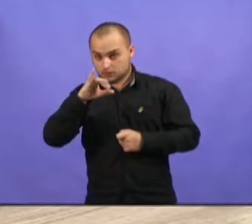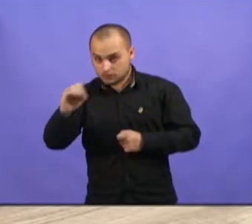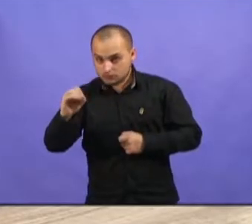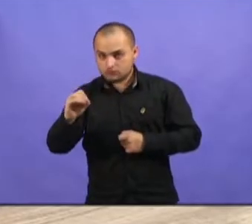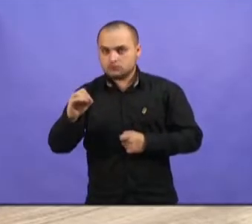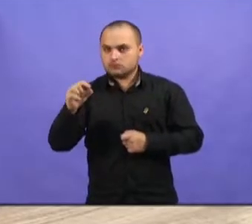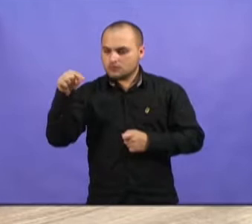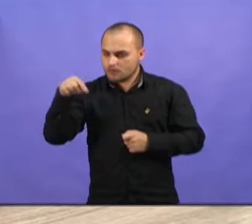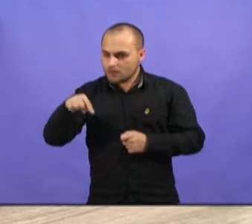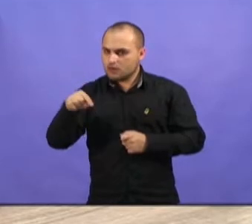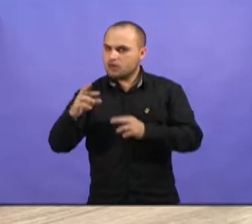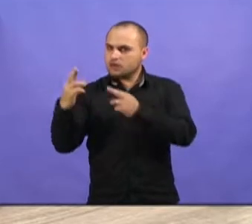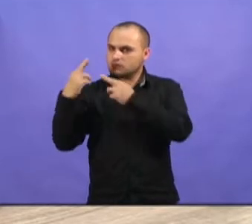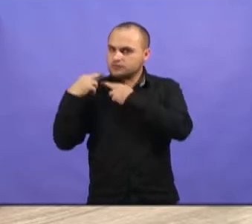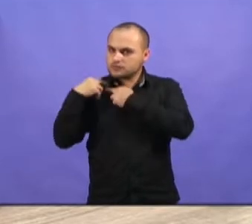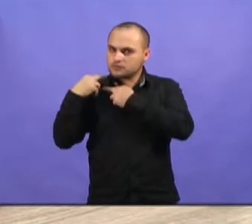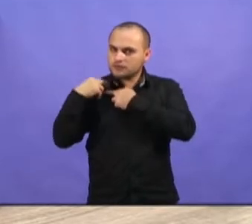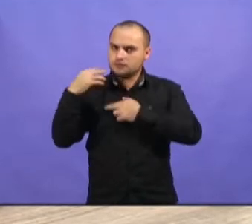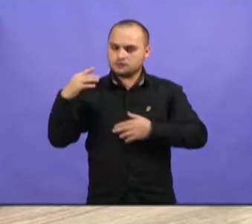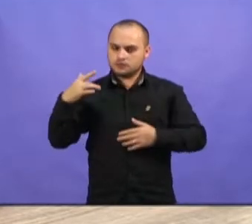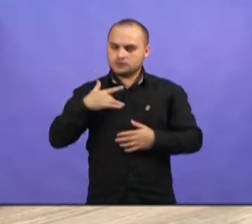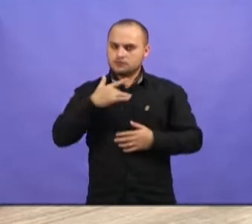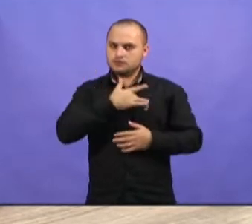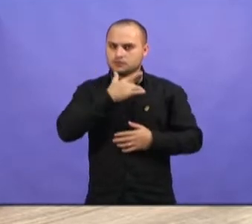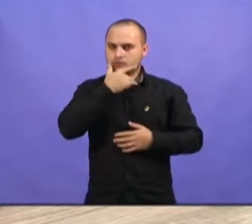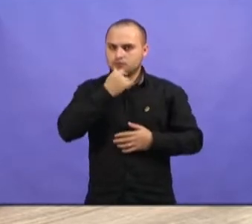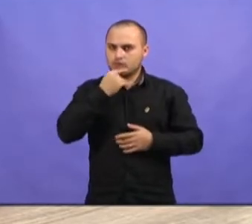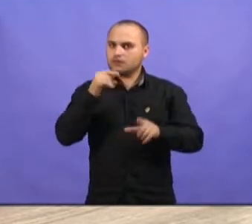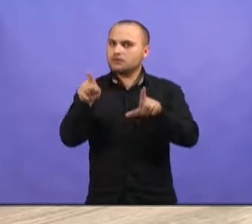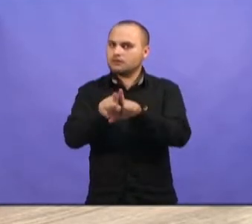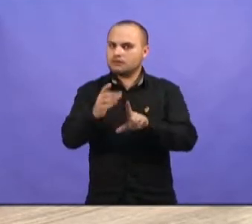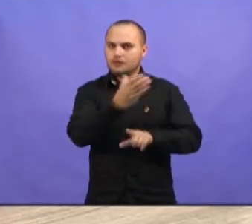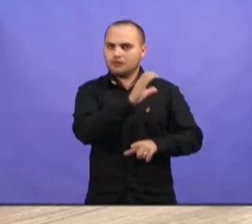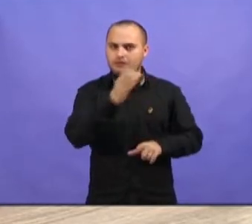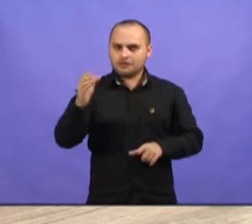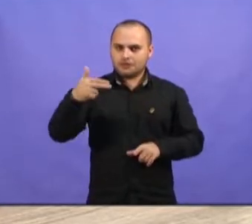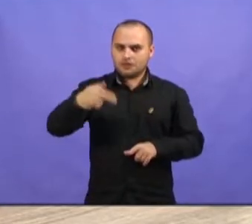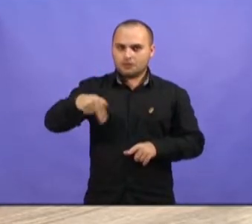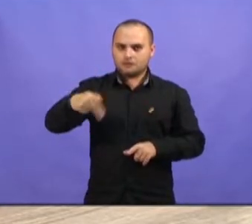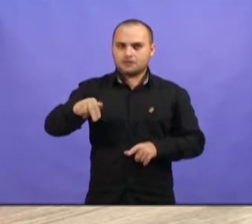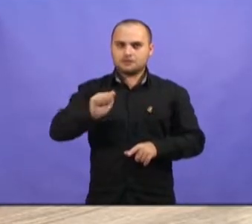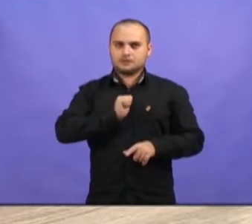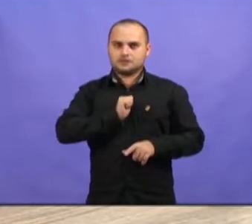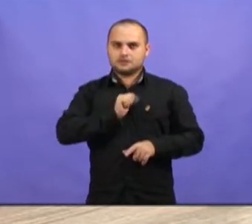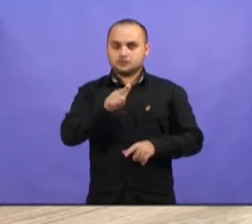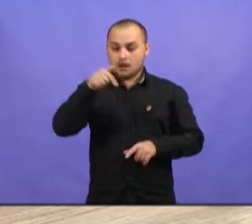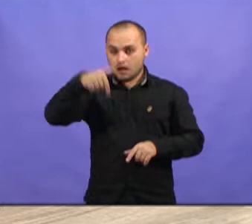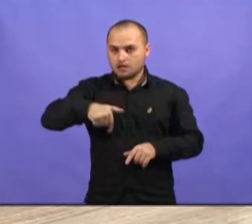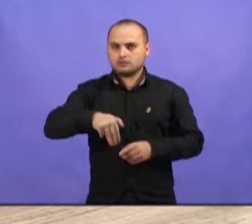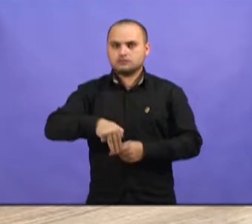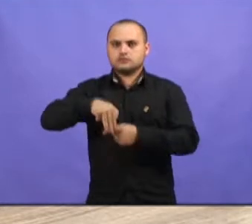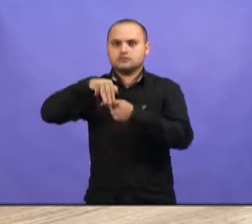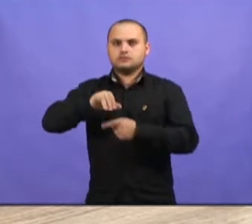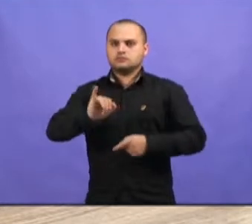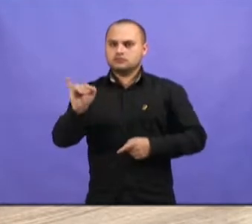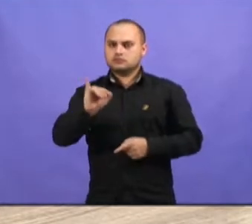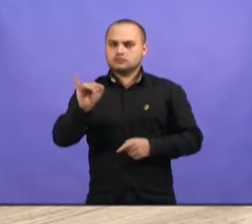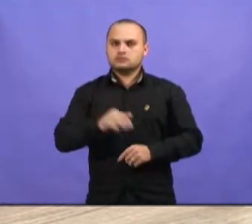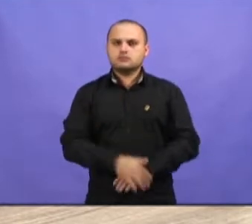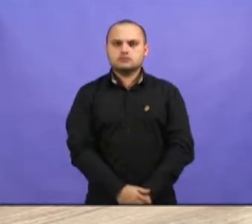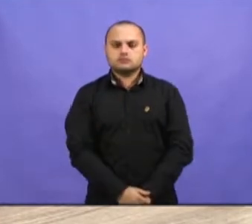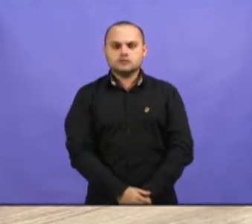no município e também coordenador da campanha Novembro Azul em Itajaí. Bom, doutor, pode falar um pouquinho mais a respeito